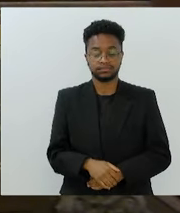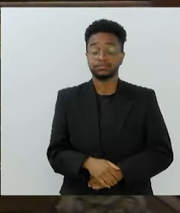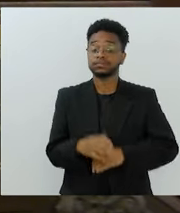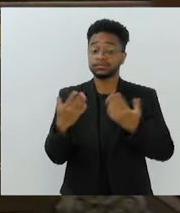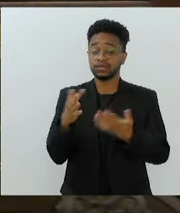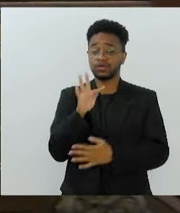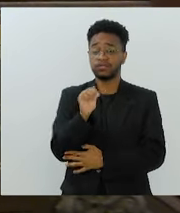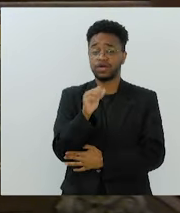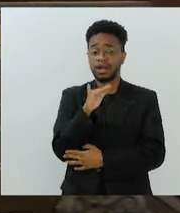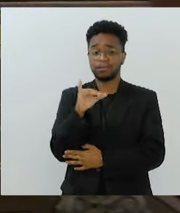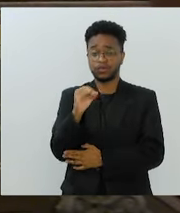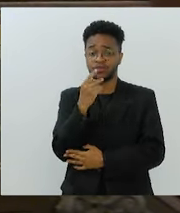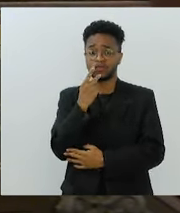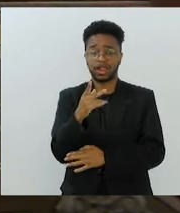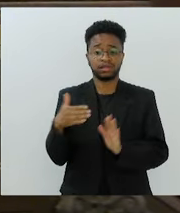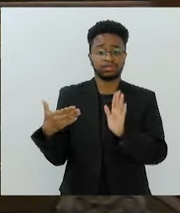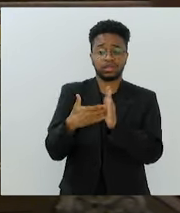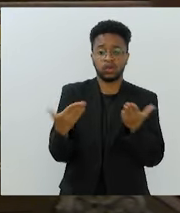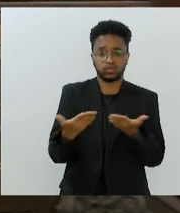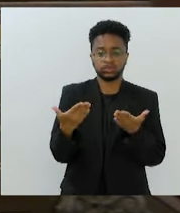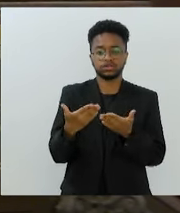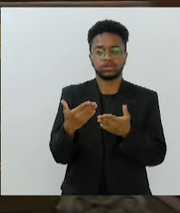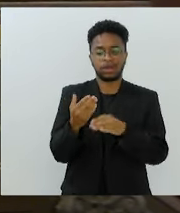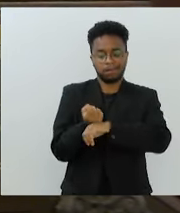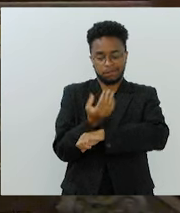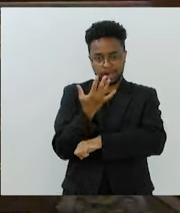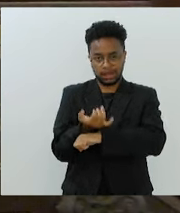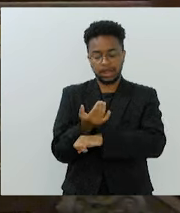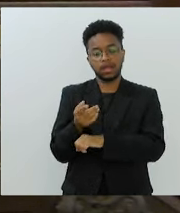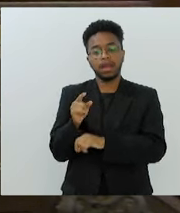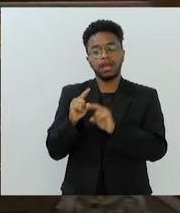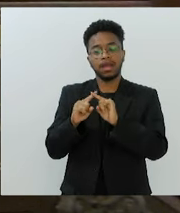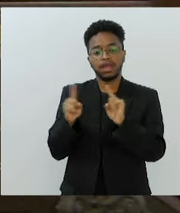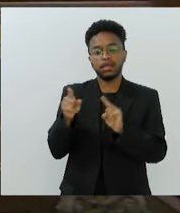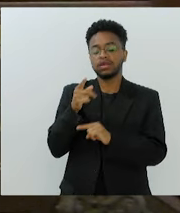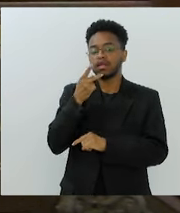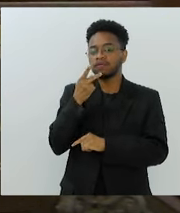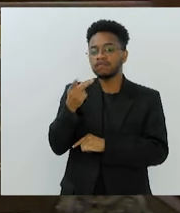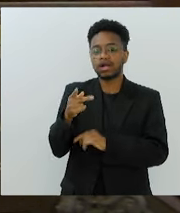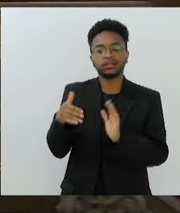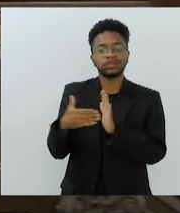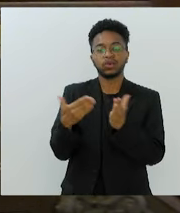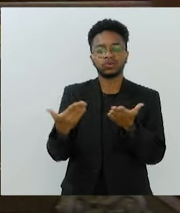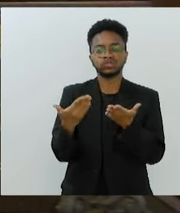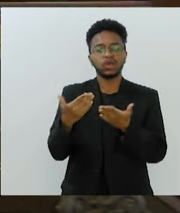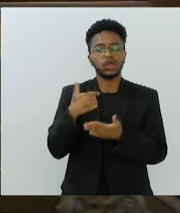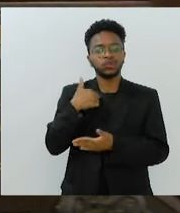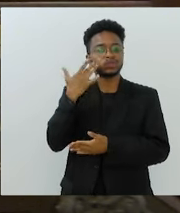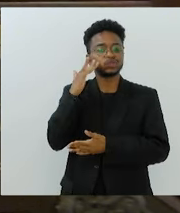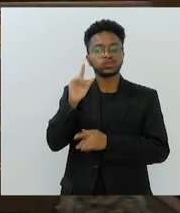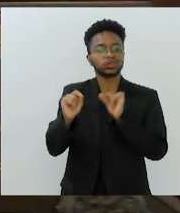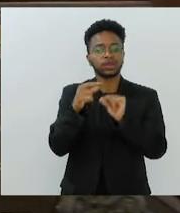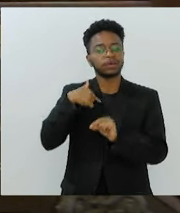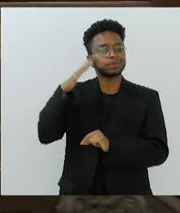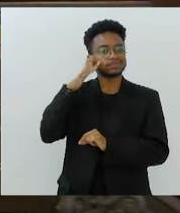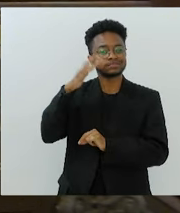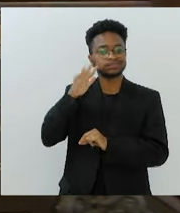hoje diz, eu não sei onde eu estava com a cabeça ao indicar Vilmar Berna para ganhar aquele prêmio.